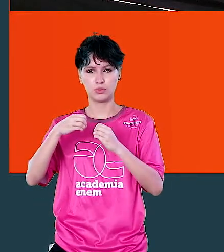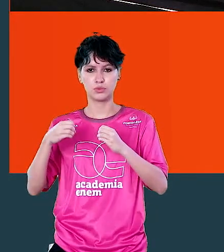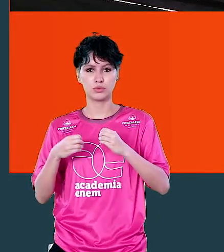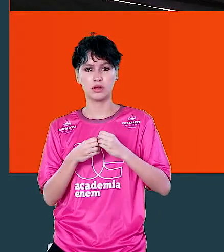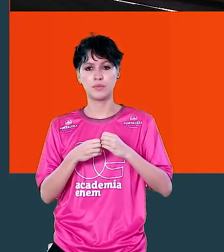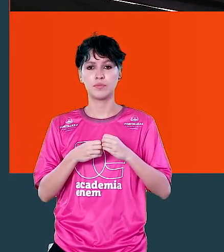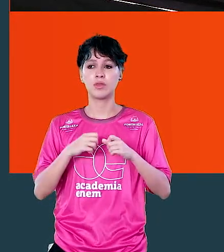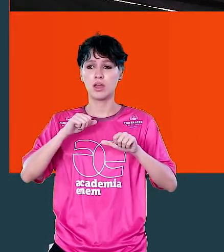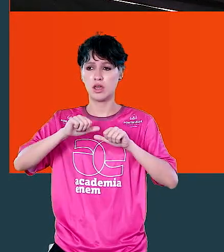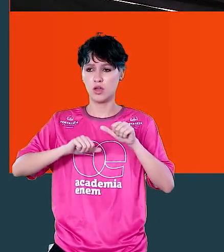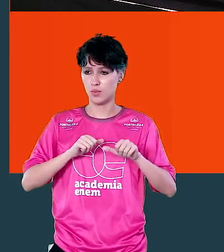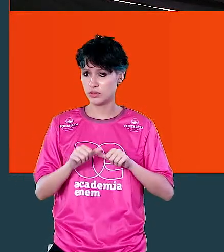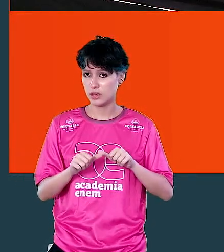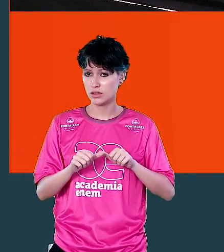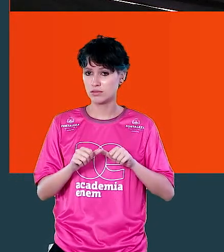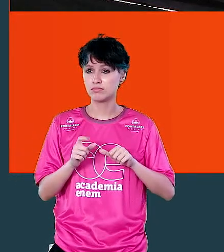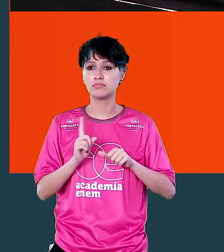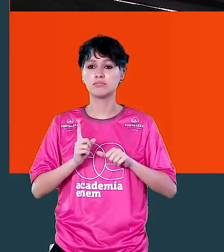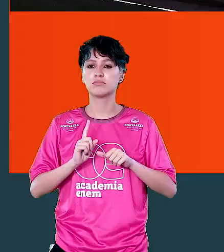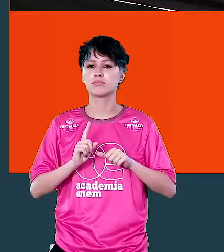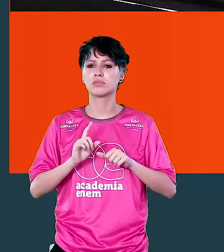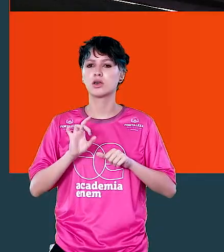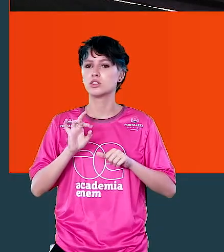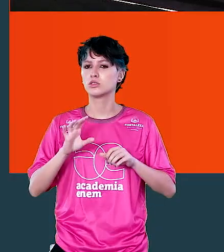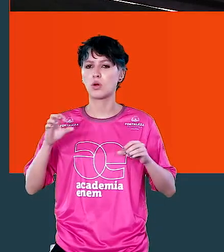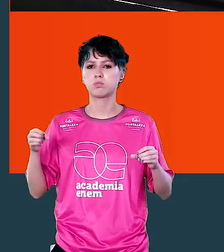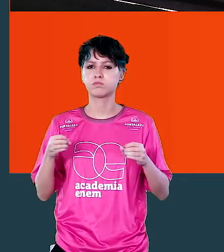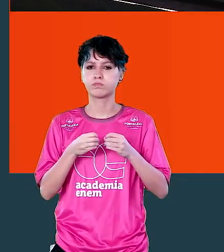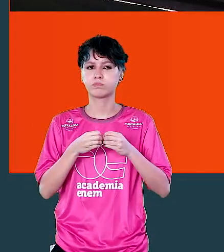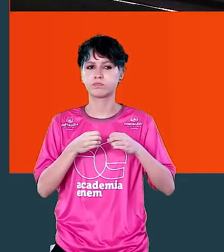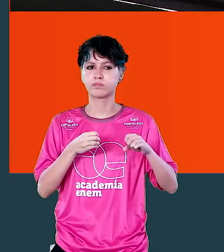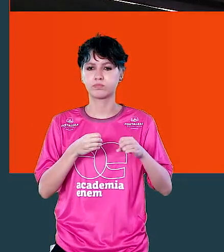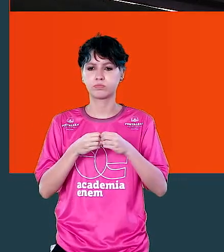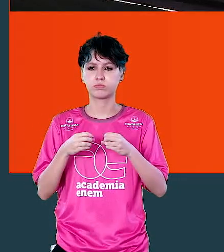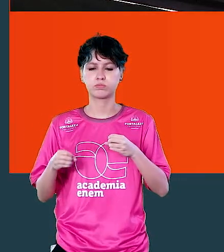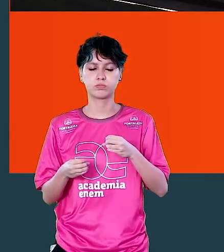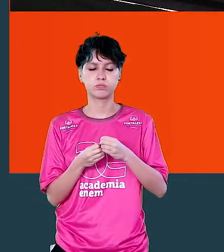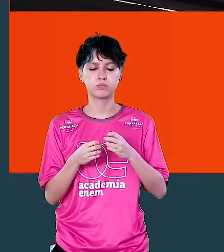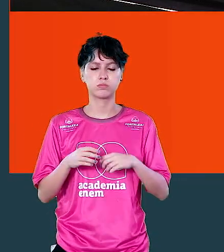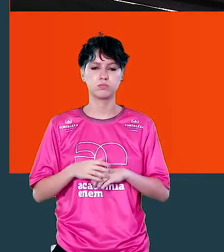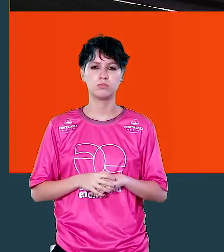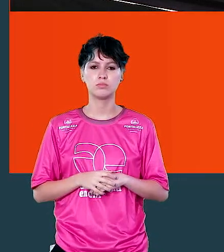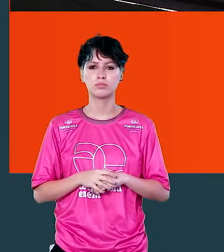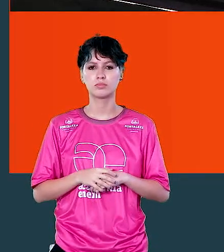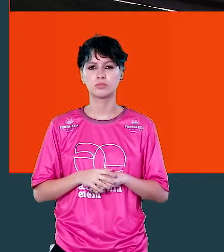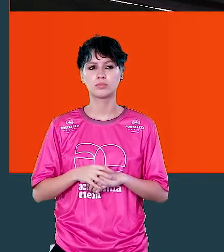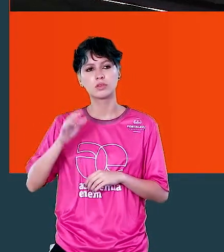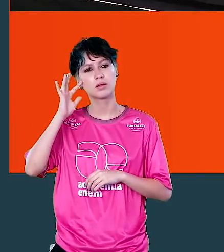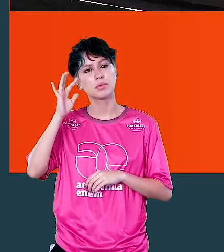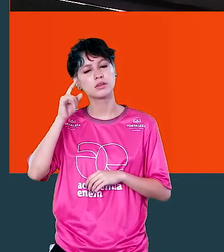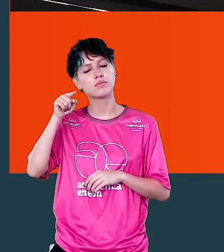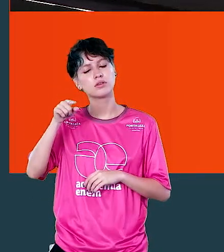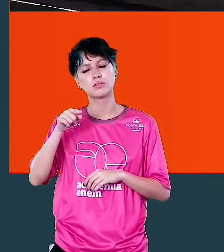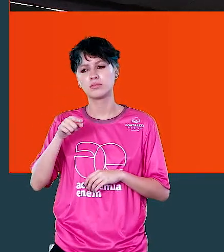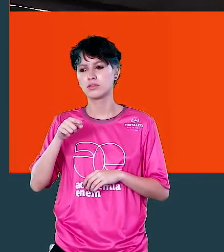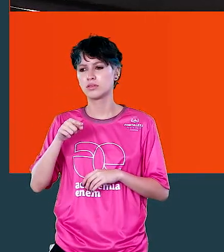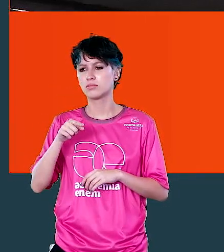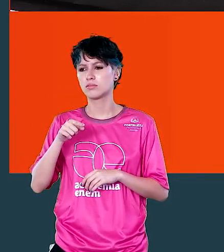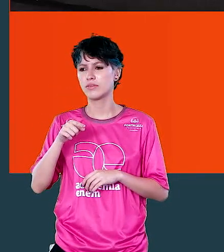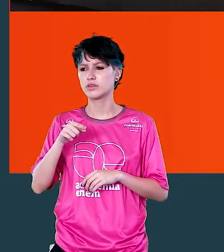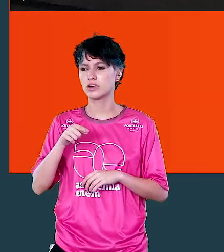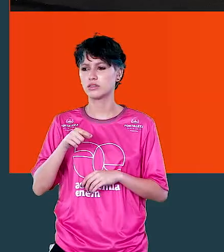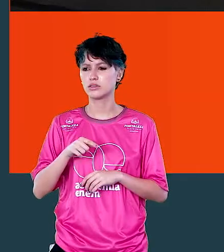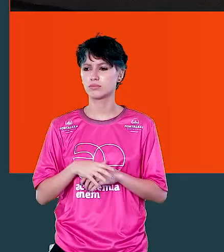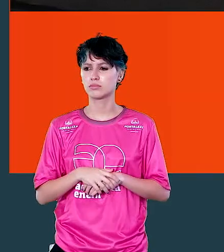água? Não. Não. Sabe o que acontece aqui, galera? Tu compra um refrigerante bem gelado. Bem